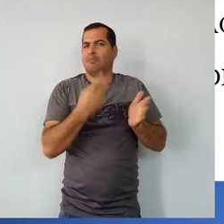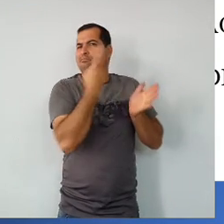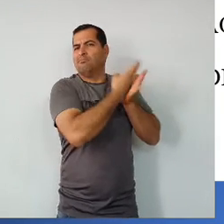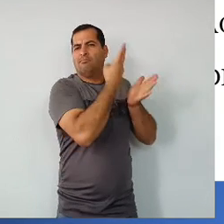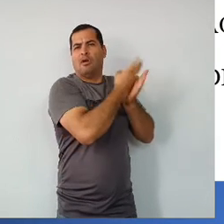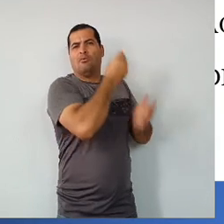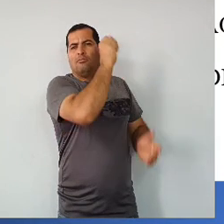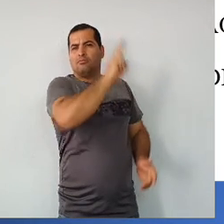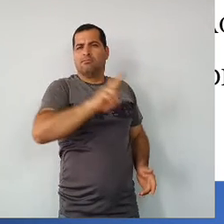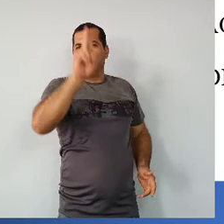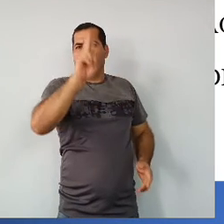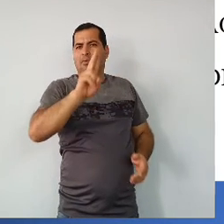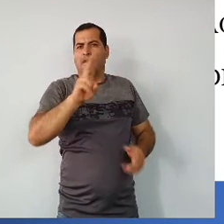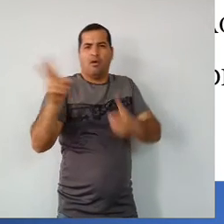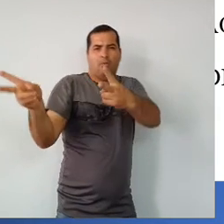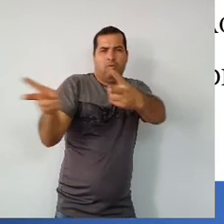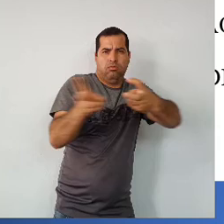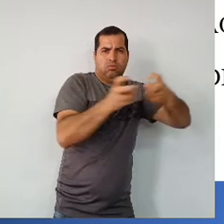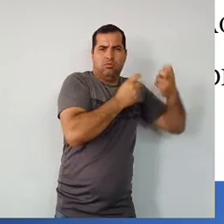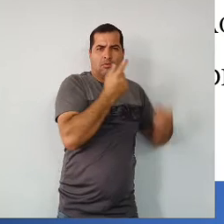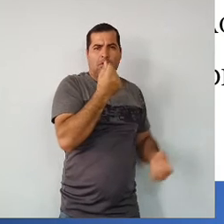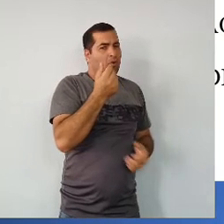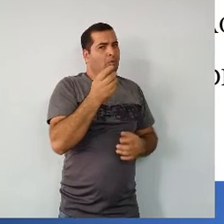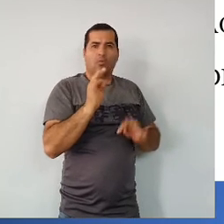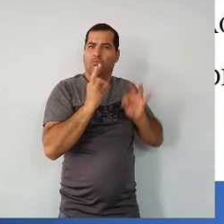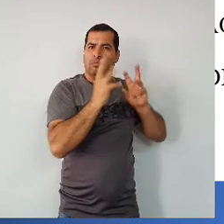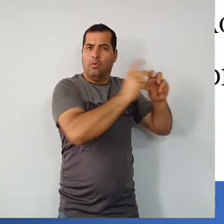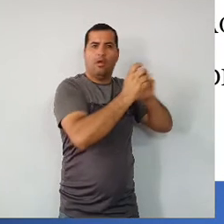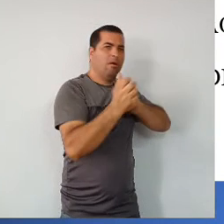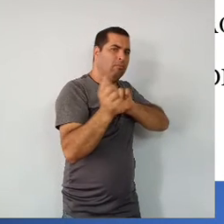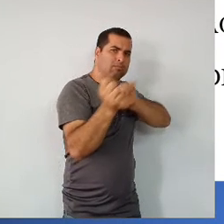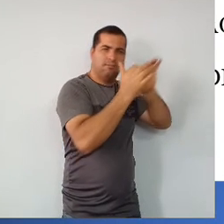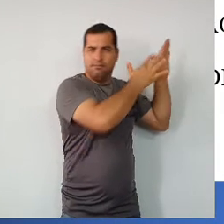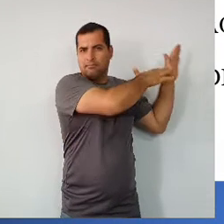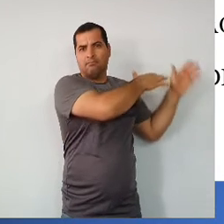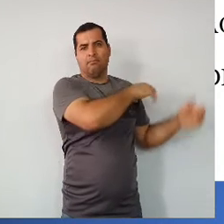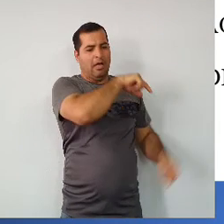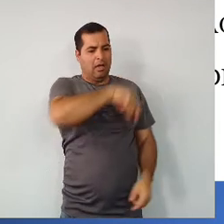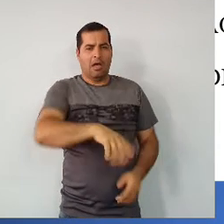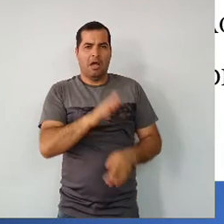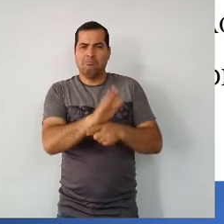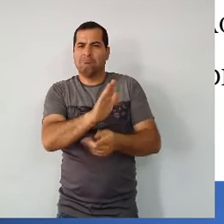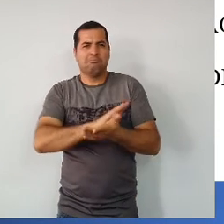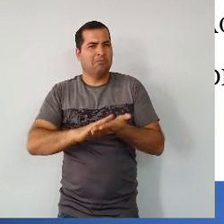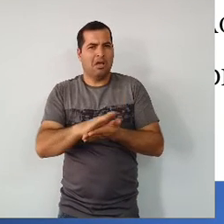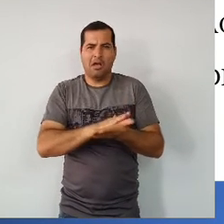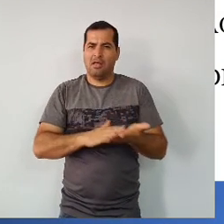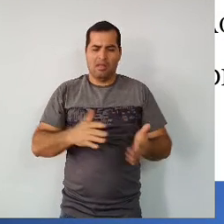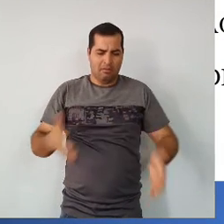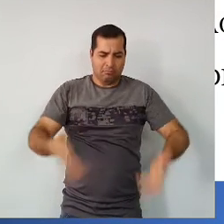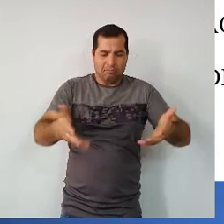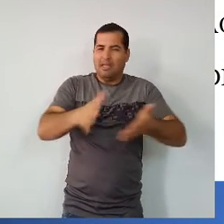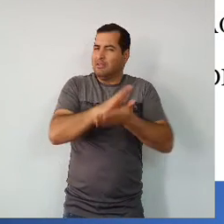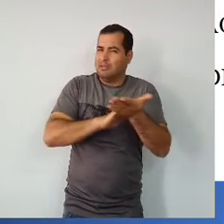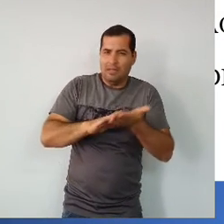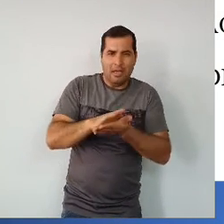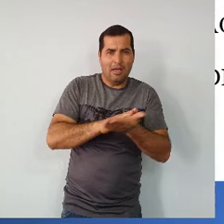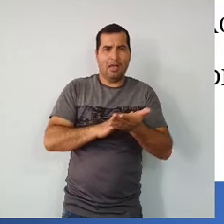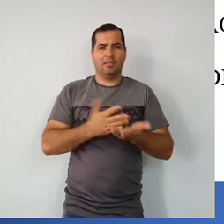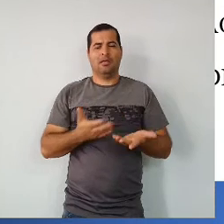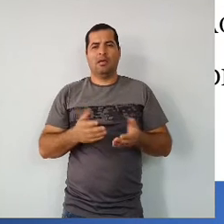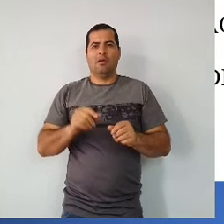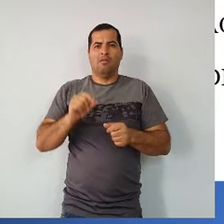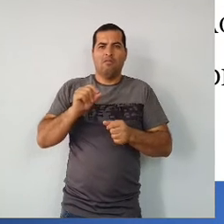na câmara lá de Sumaré. O desejo por melhorias na infraestrutura